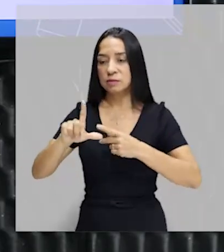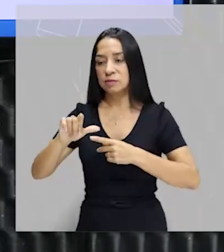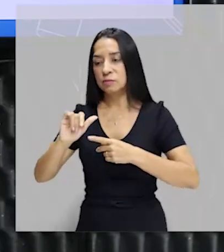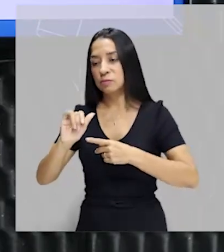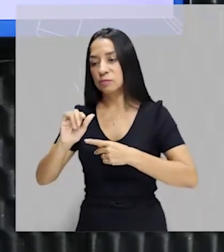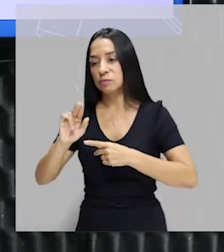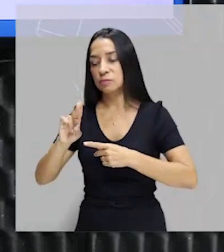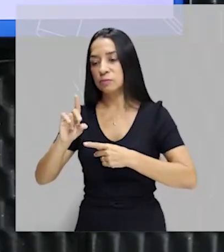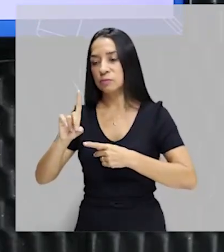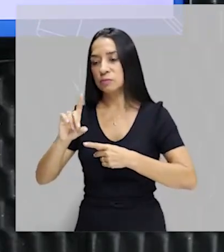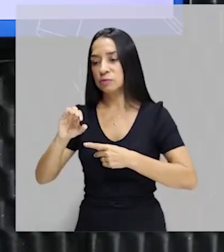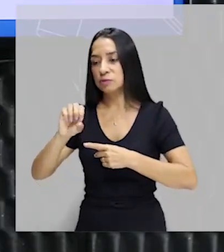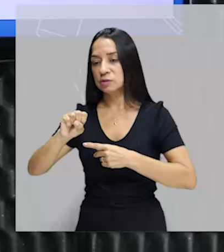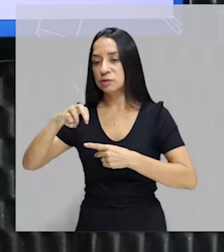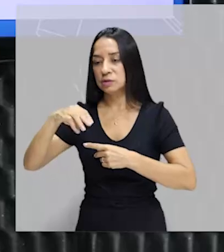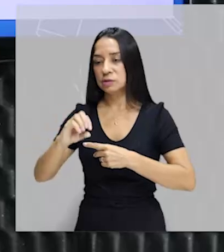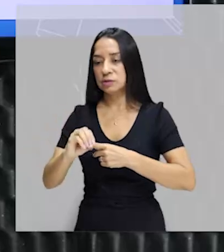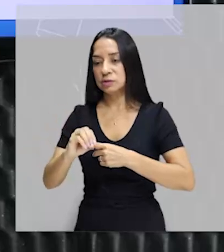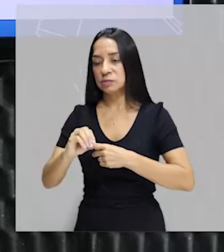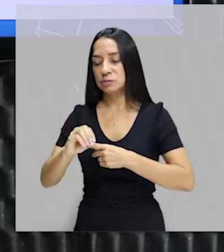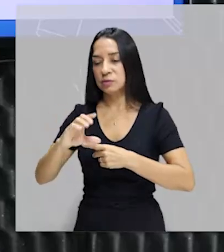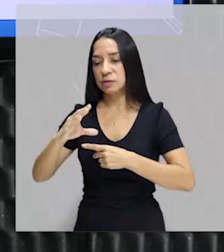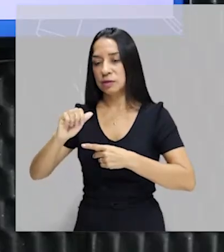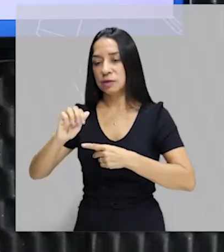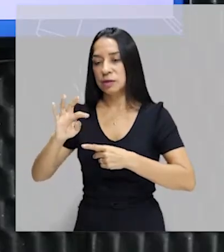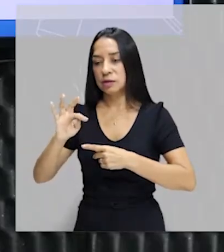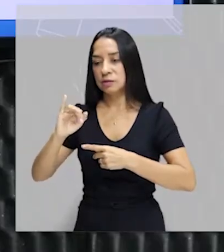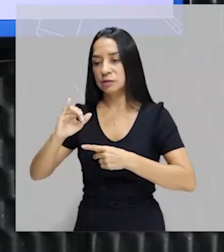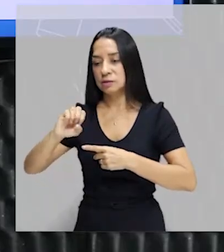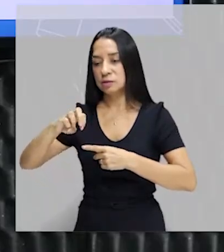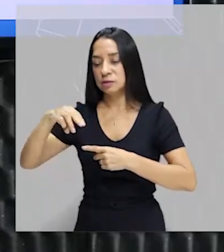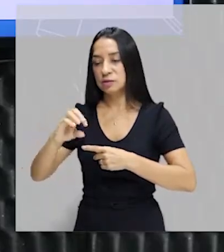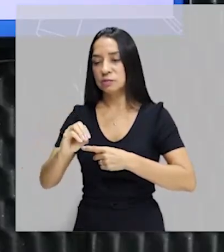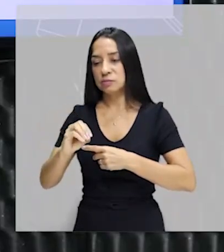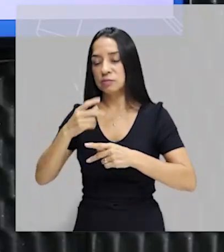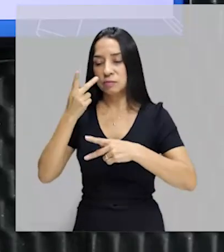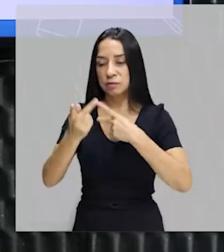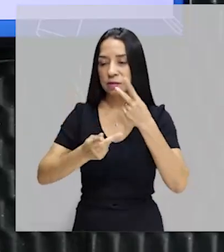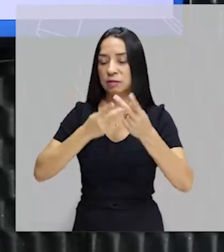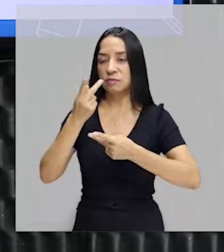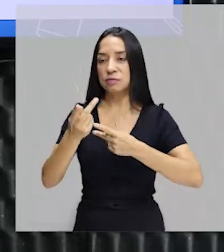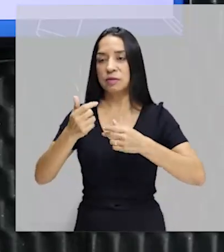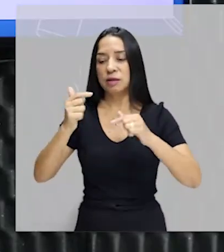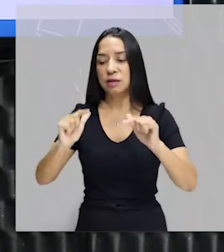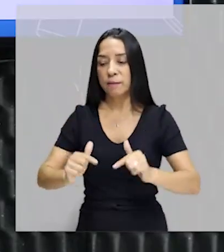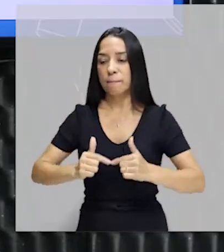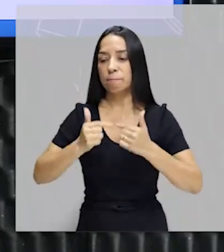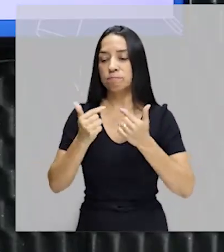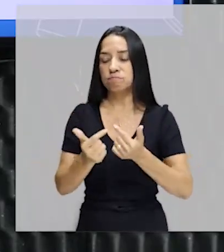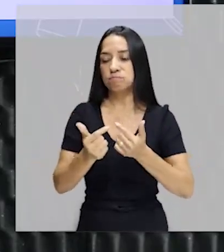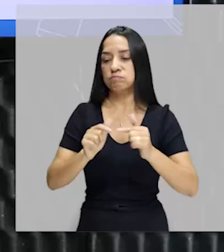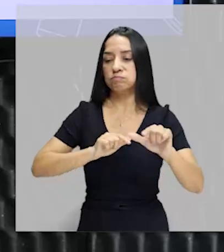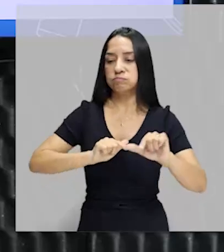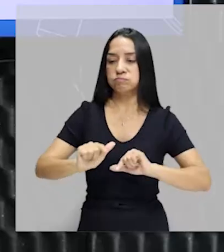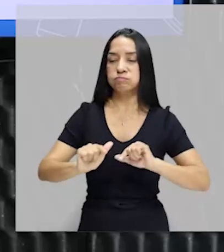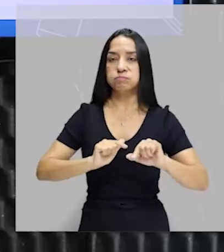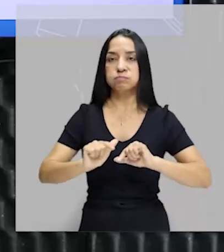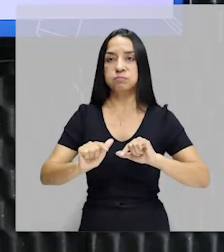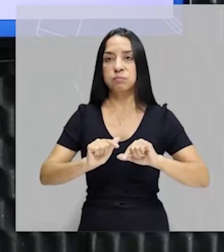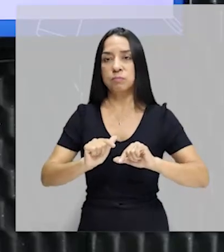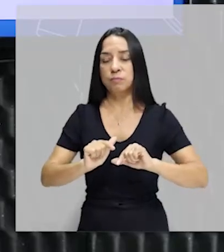ludismo, falar do cartismo, falar do sindicalismo, é falar da luta dos